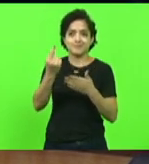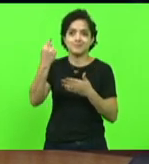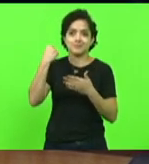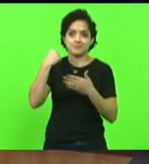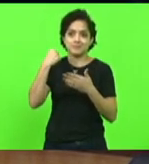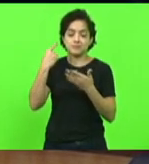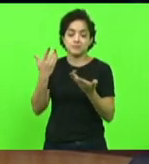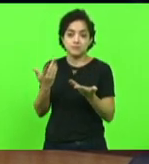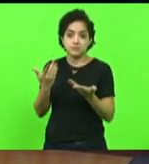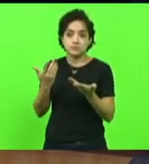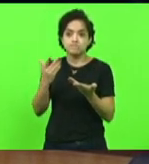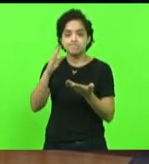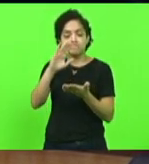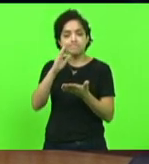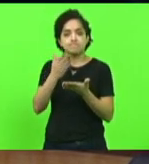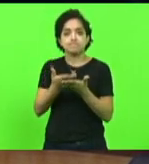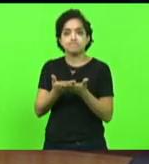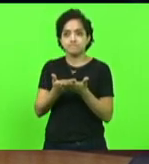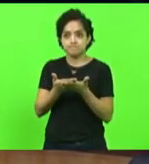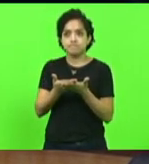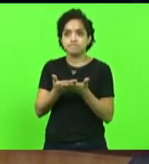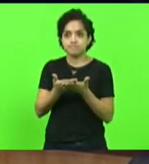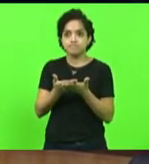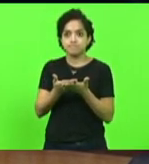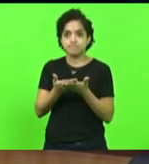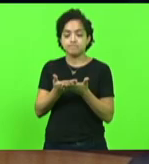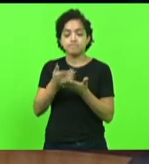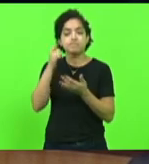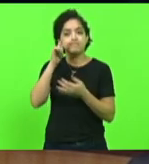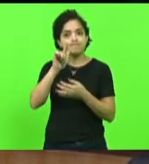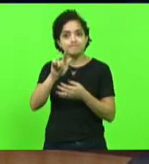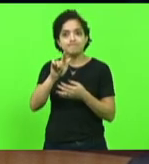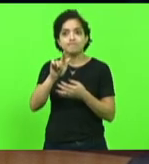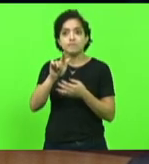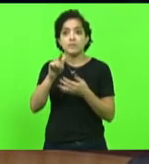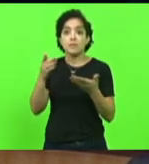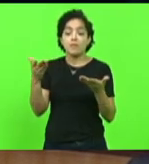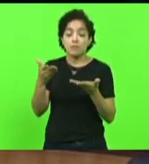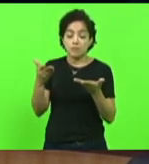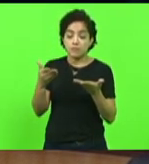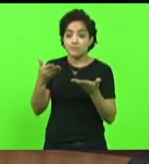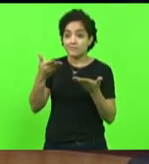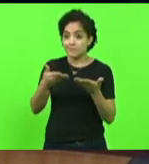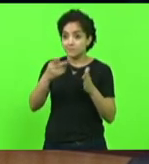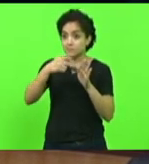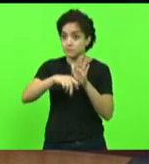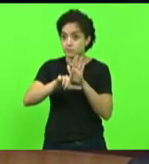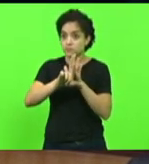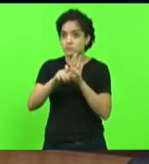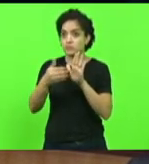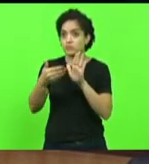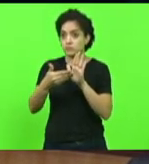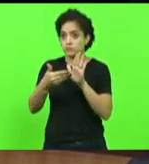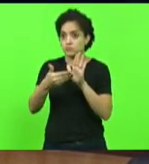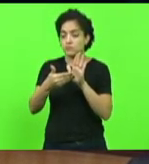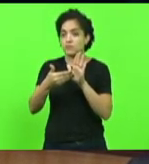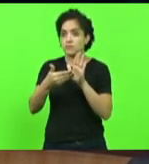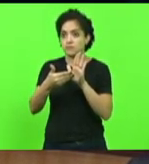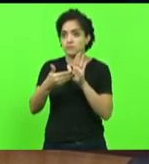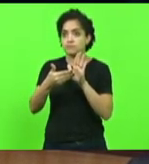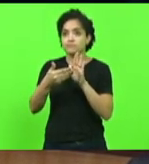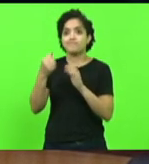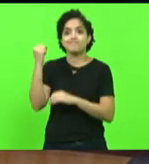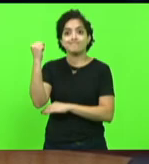Acredito que foi uma grande conquista. Agora, esse projeto de lei, ele tem graves